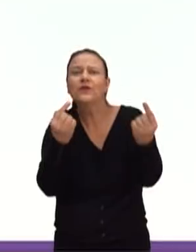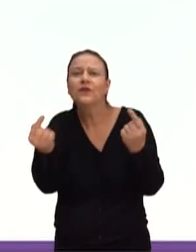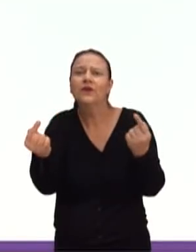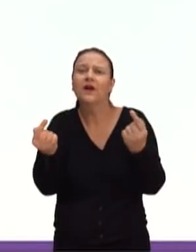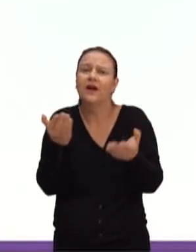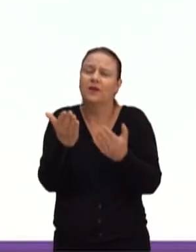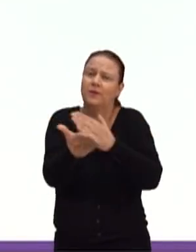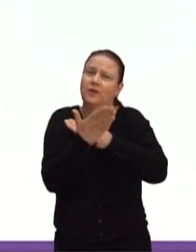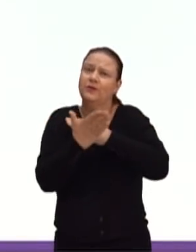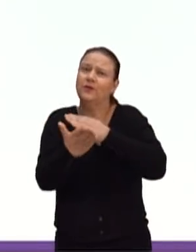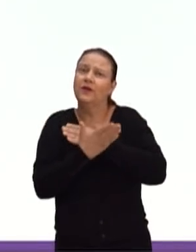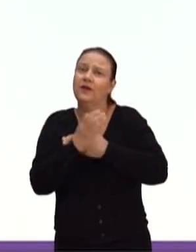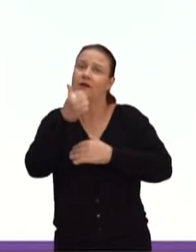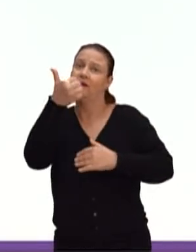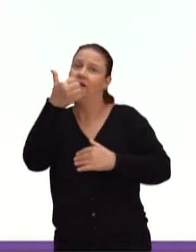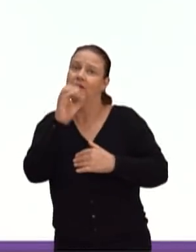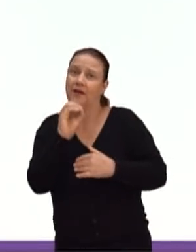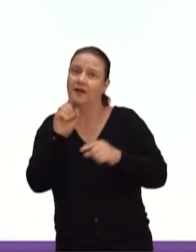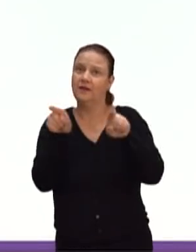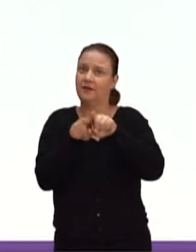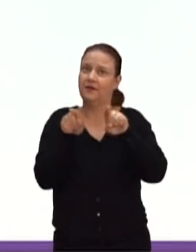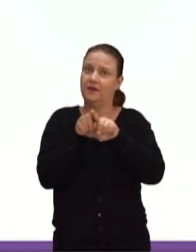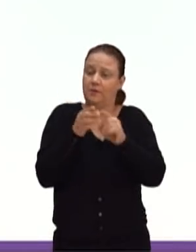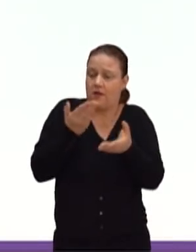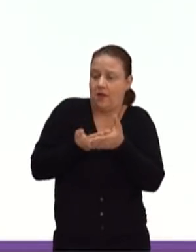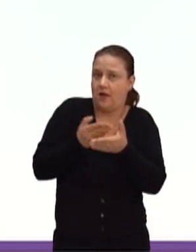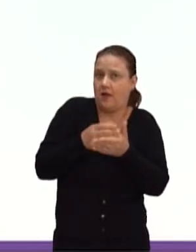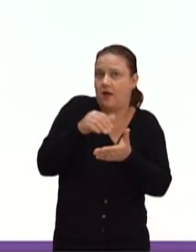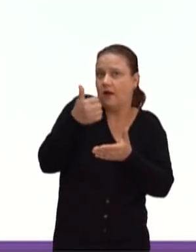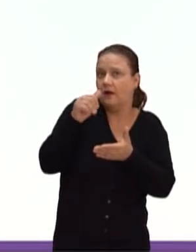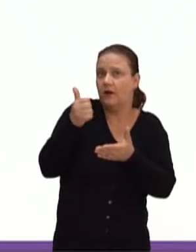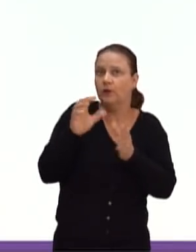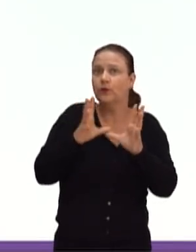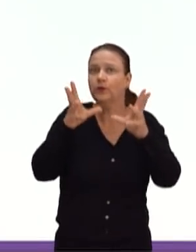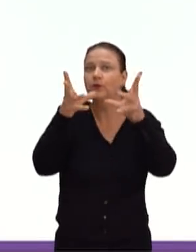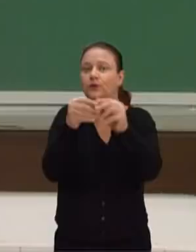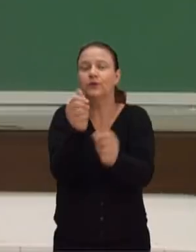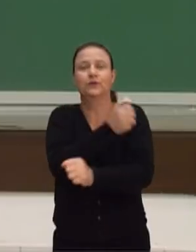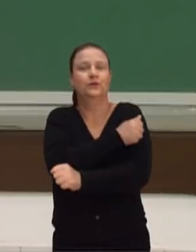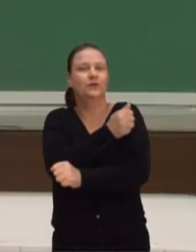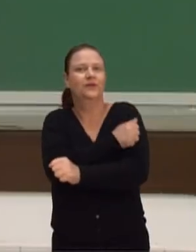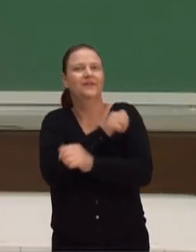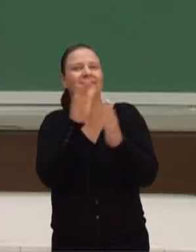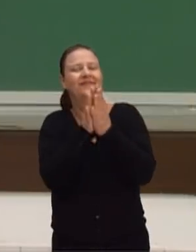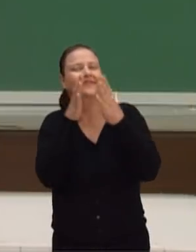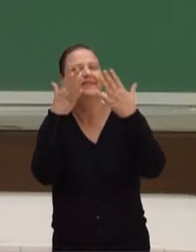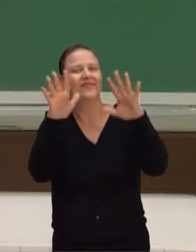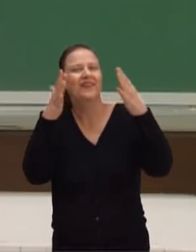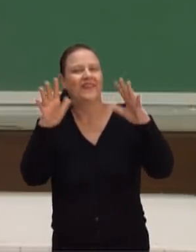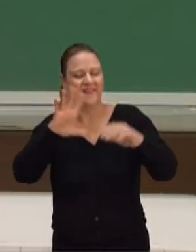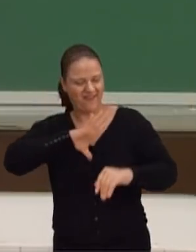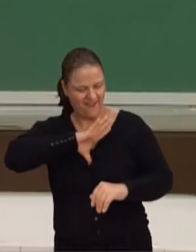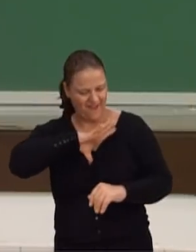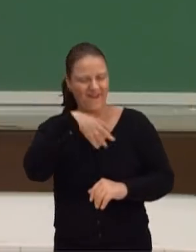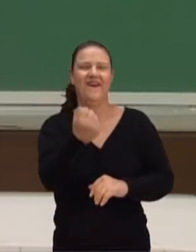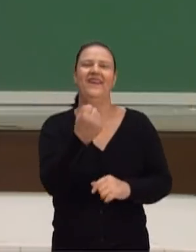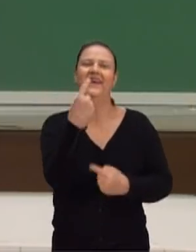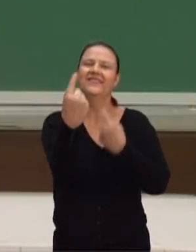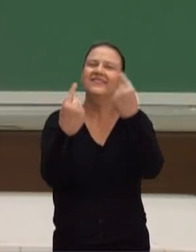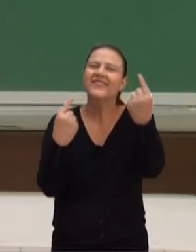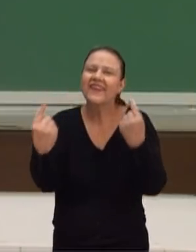11. Obrigada a todos os estudantes que enviaram seus textos. Parabéns pela coragem de